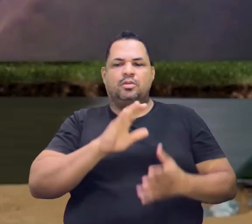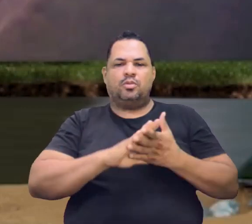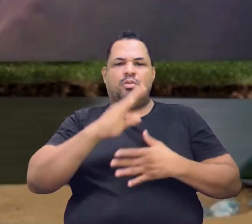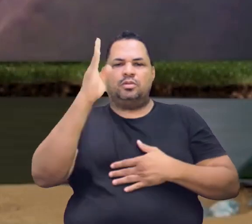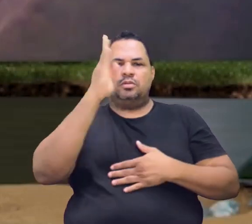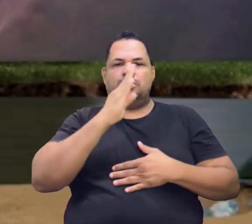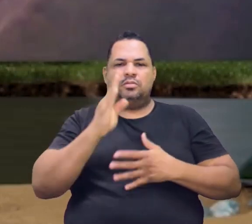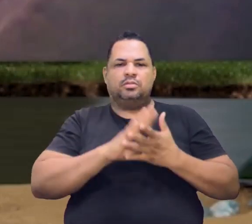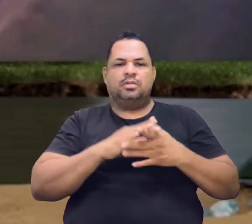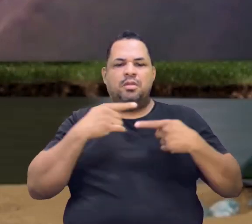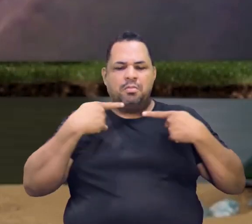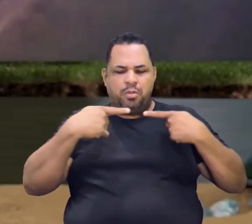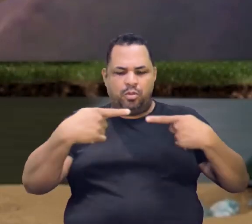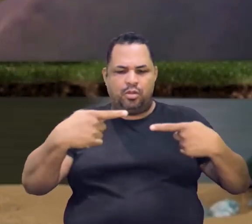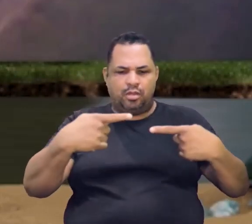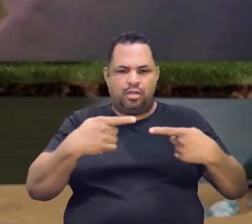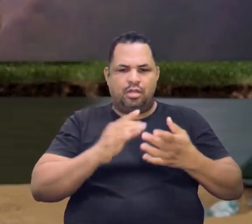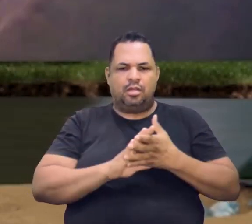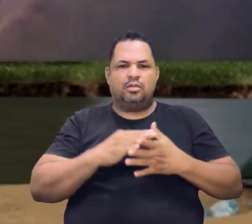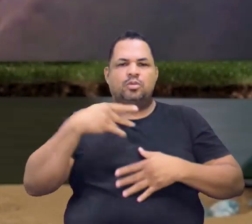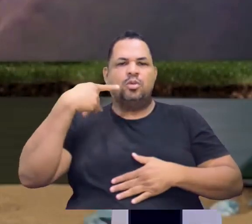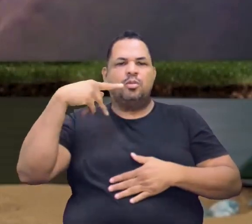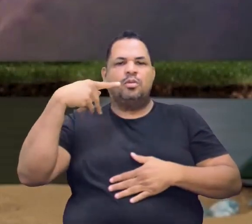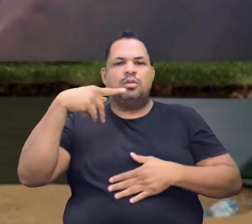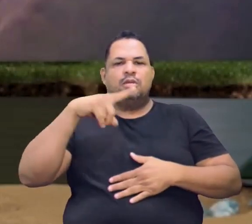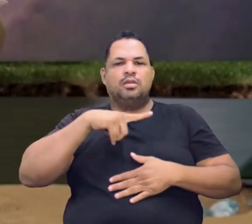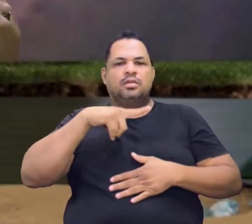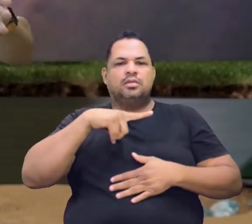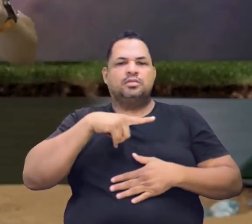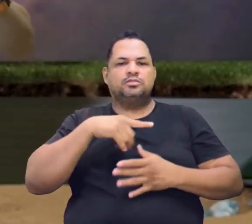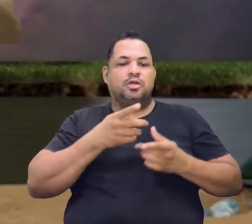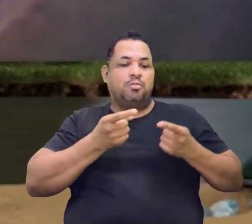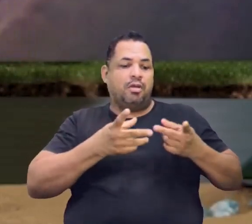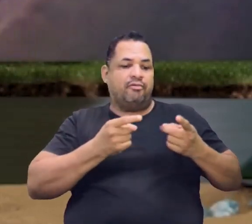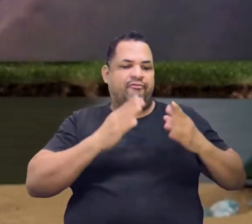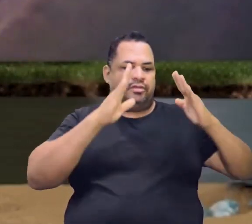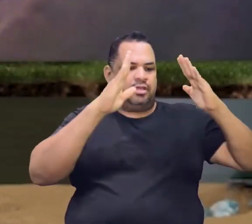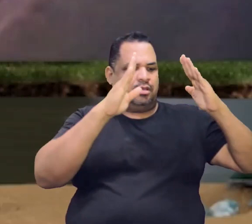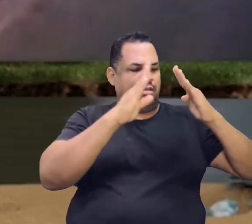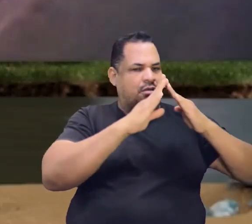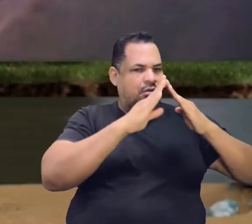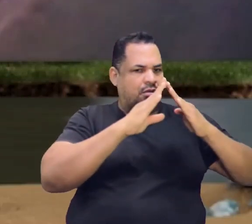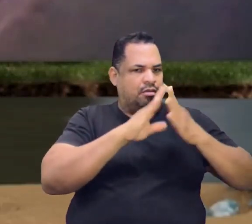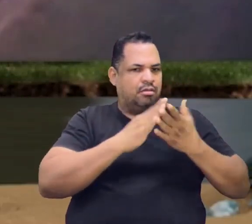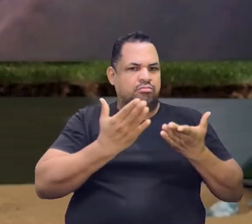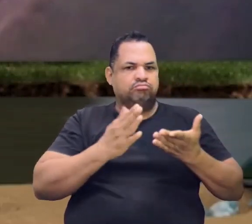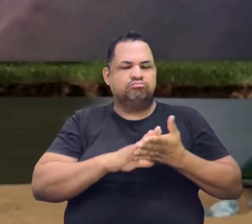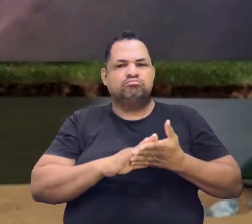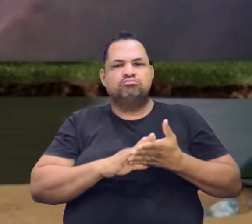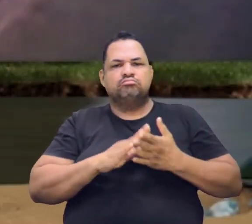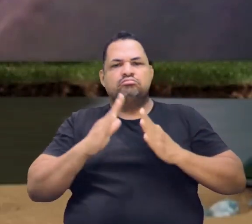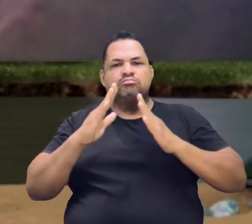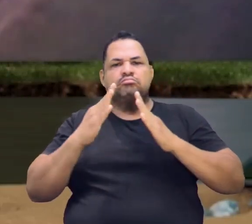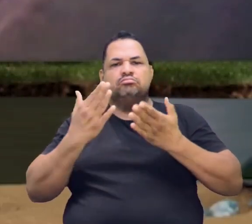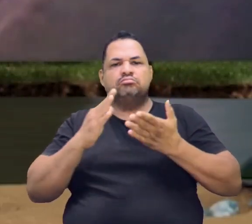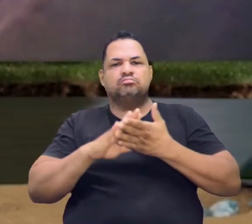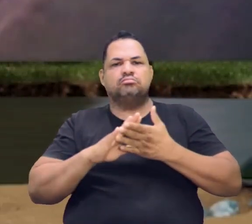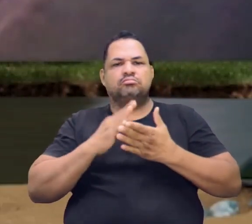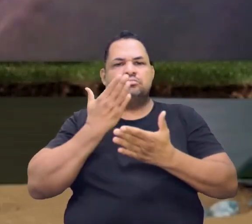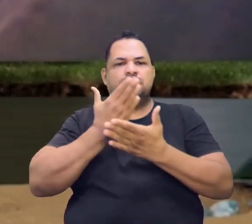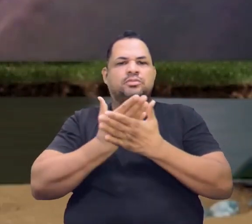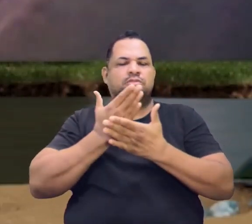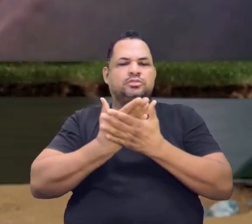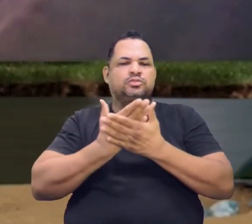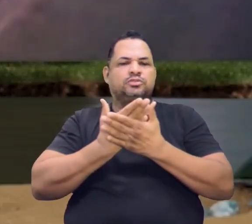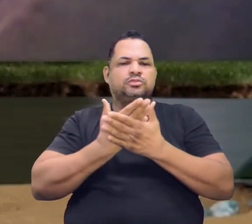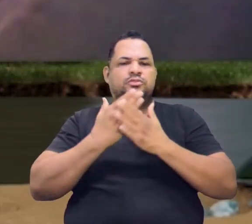teria lutado na Guerra do Paraguai. E ele tinha uma taberna. Rondon, então, chega, as escolas já estavam em andamento, ele vai estudar